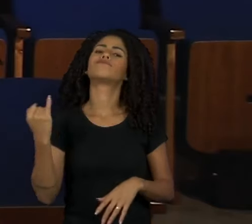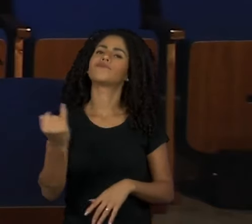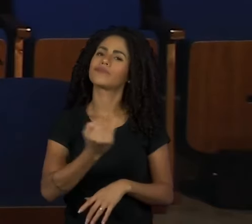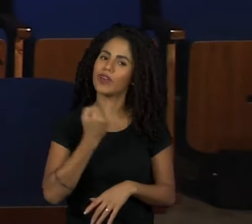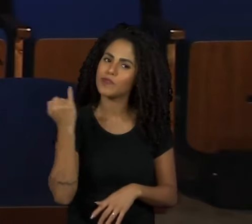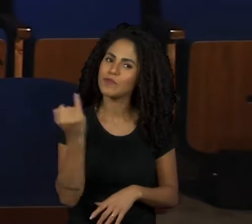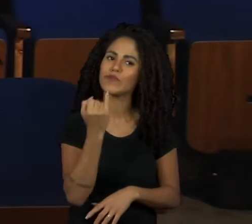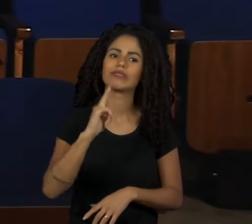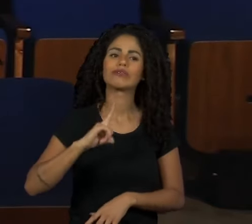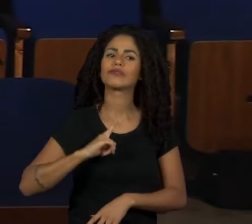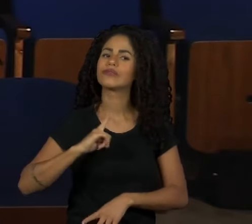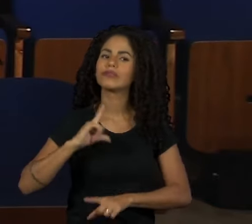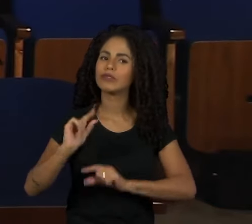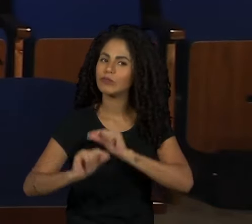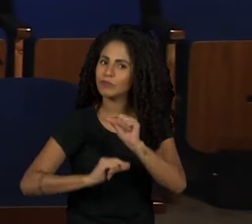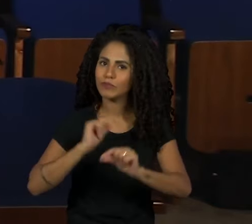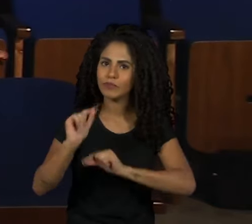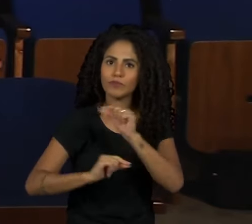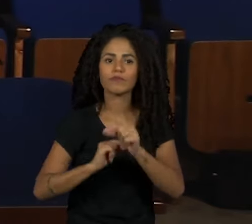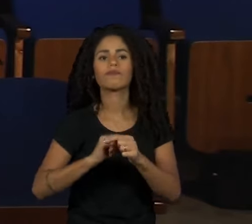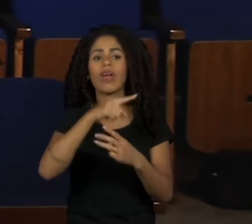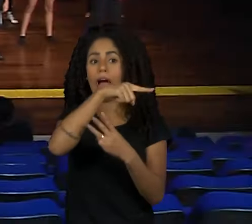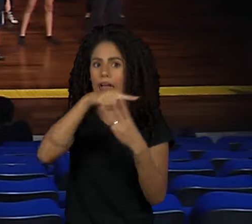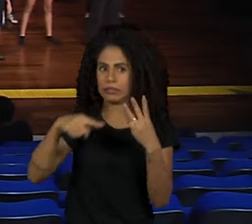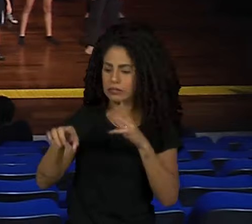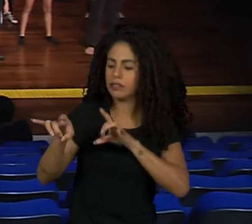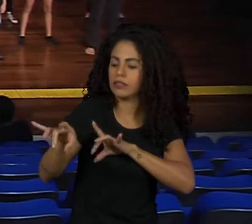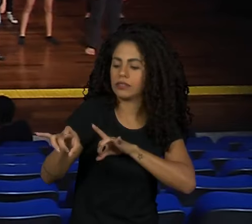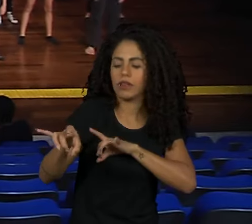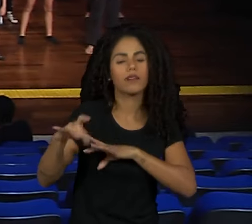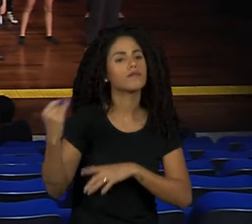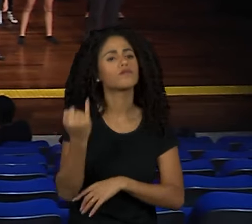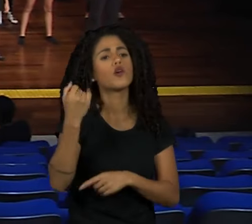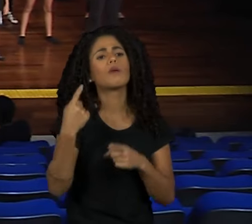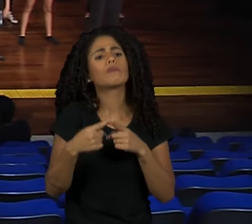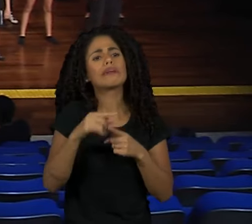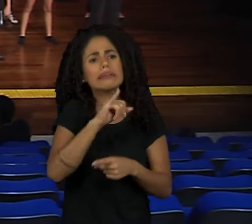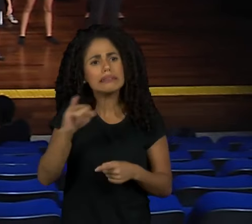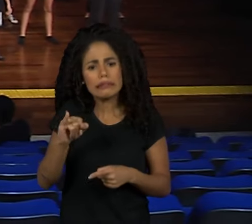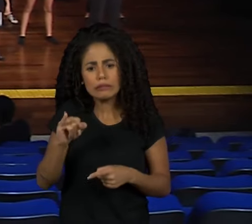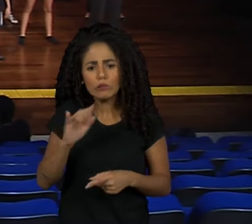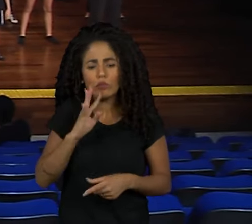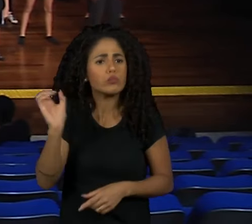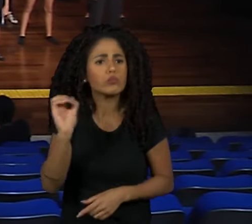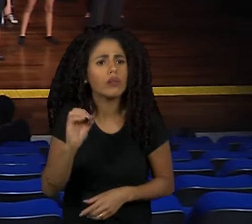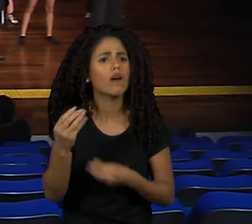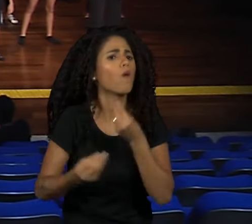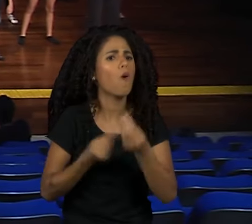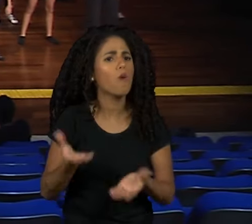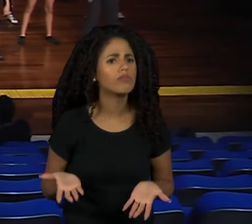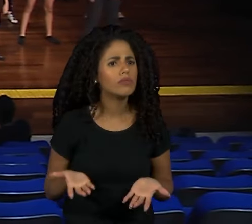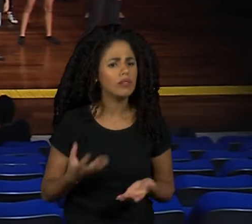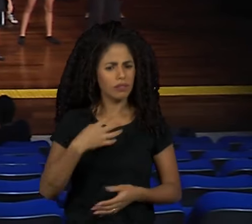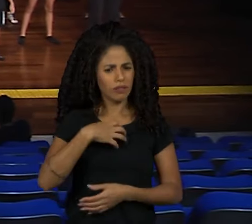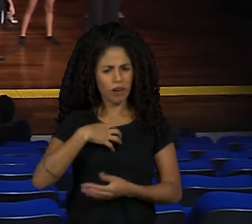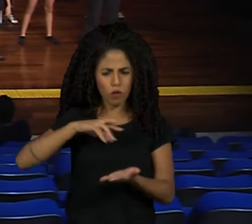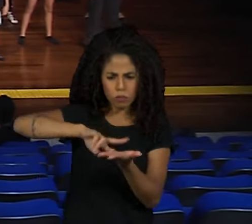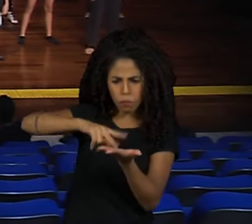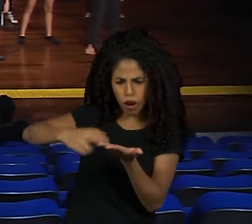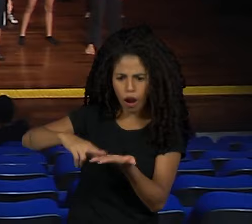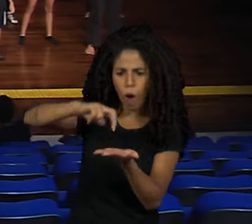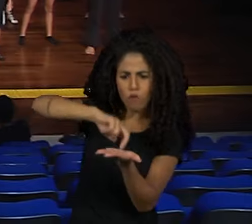ter as três técnicas. Se eles não tiverem conhecimento de como ir para um chão, né, como girar uma